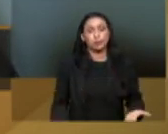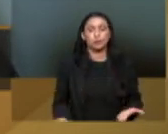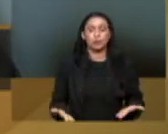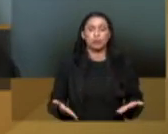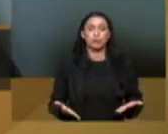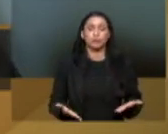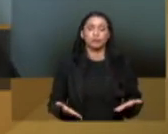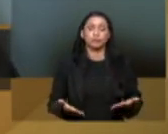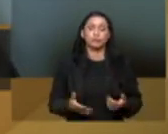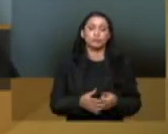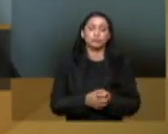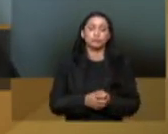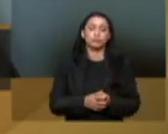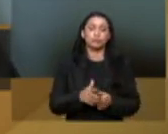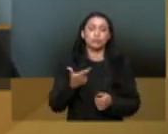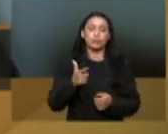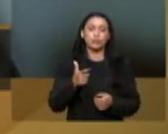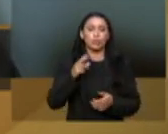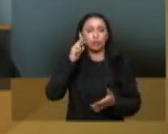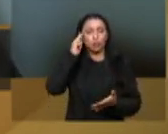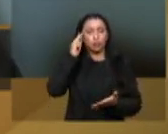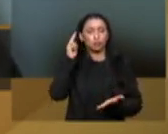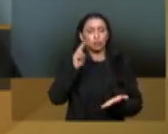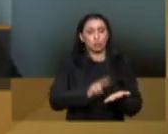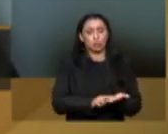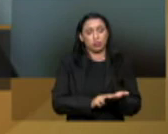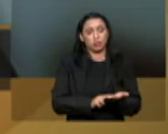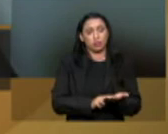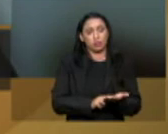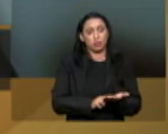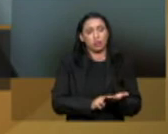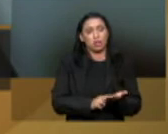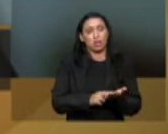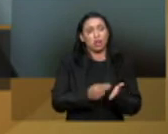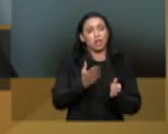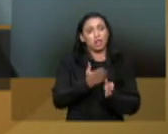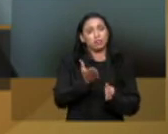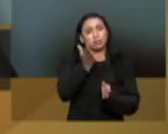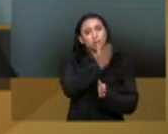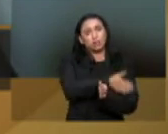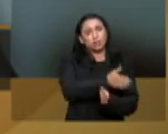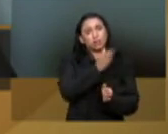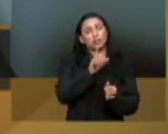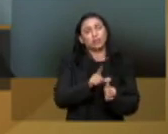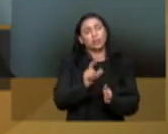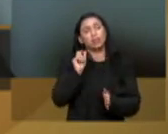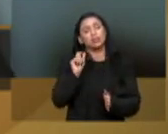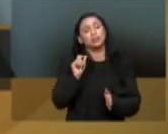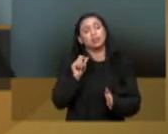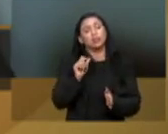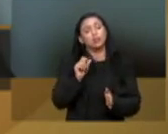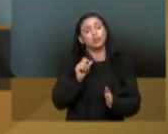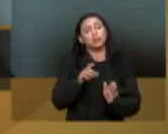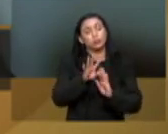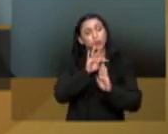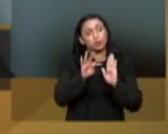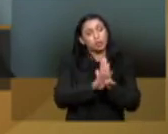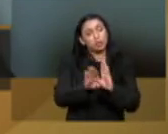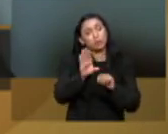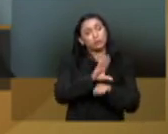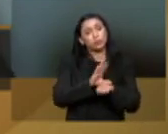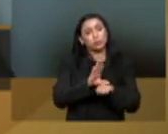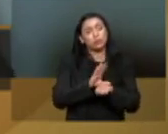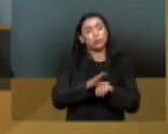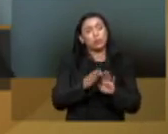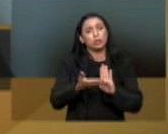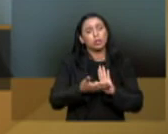Observo, por fim, que não se aplica à hipótese em tela a anterioridade geral em razão de o próprio texto constitucional